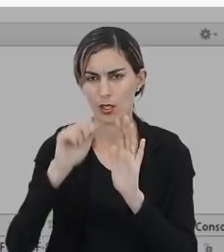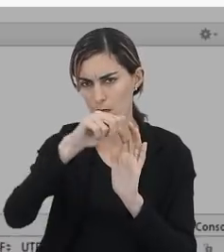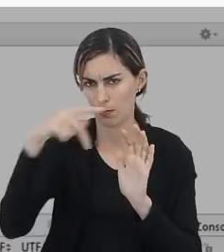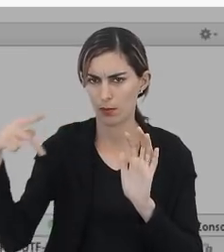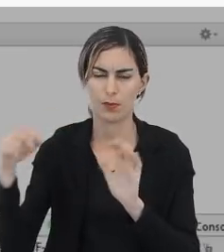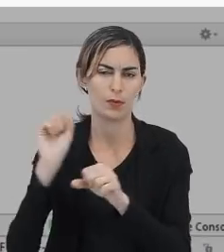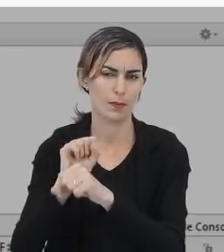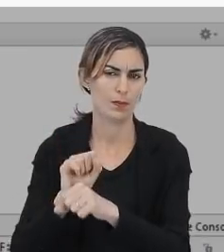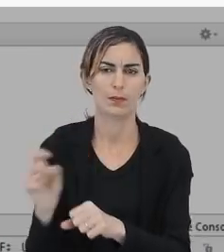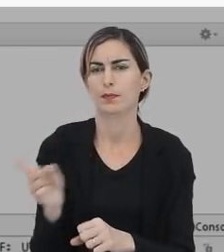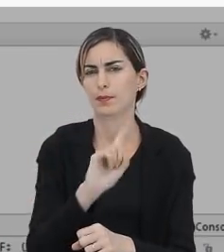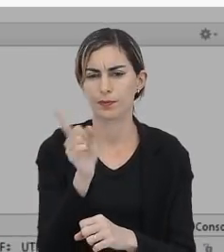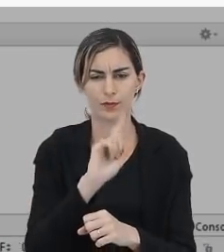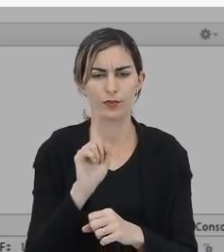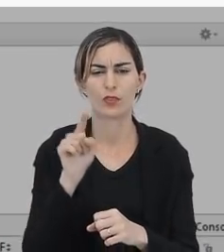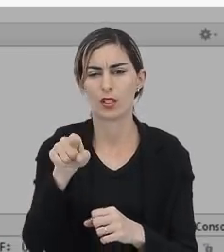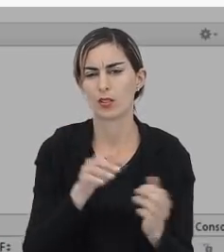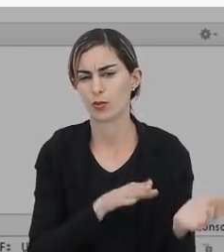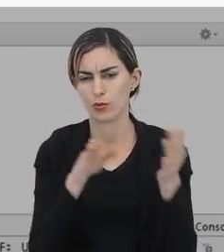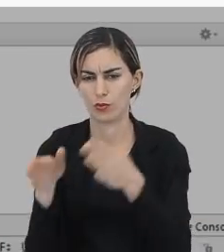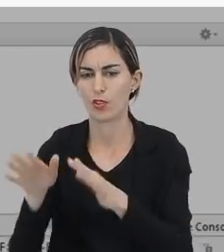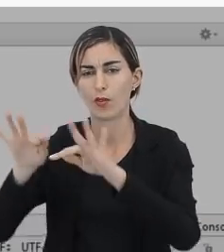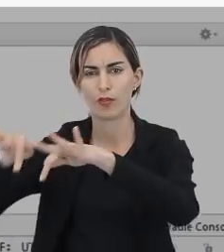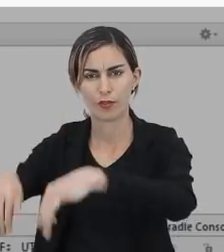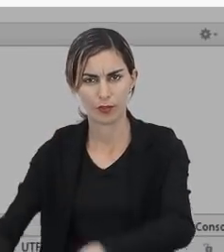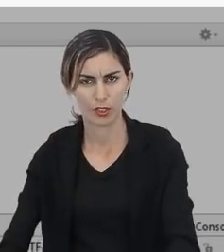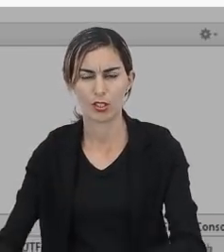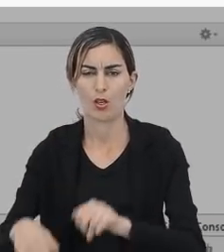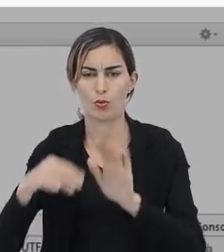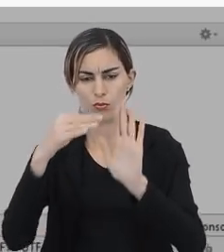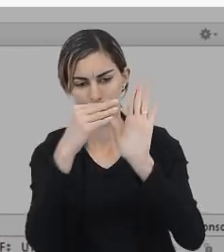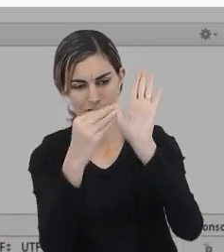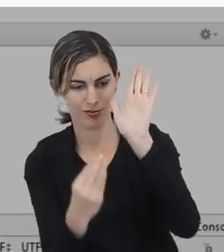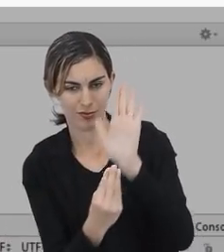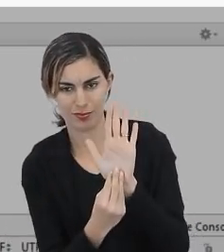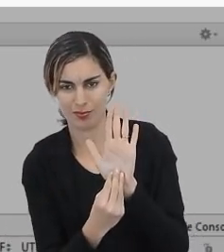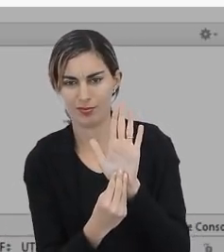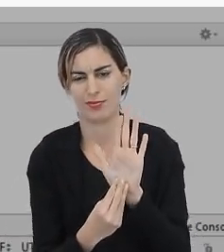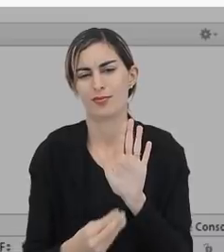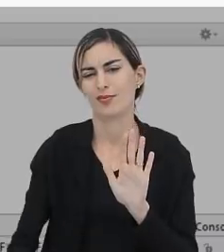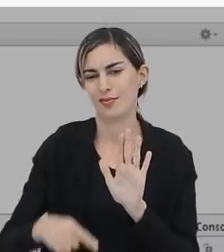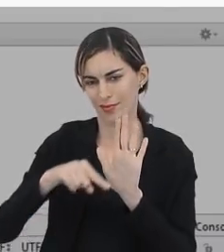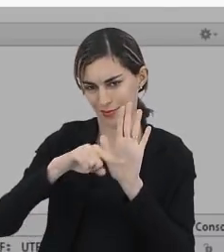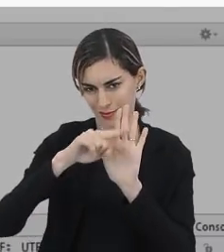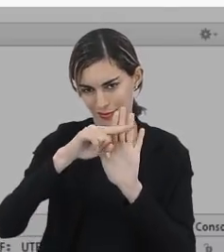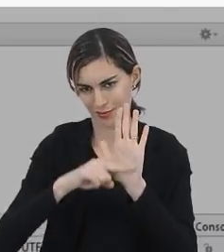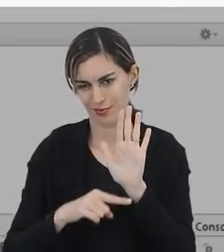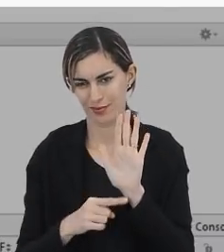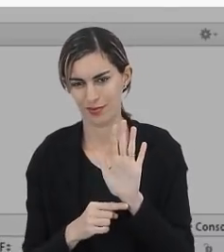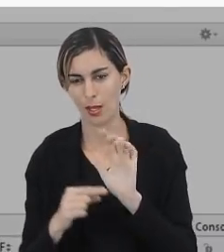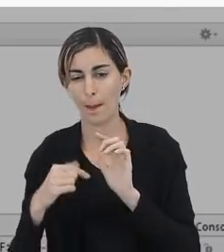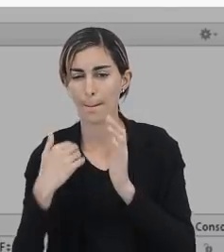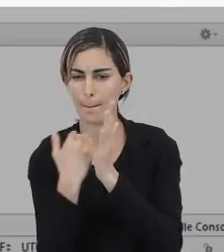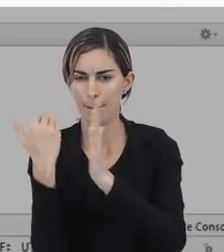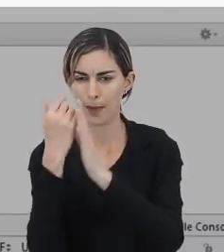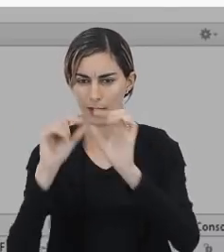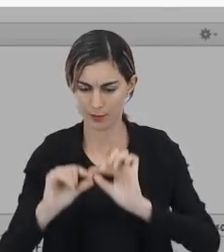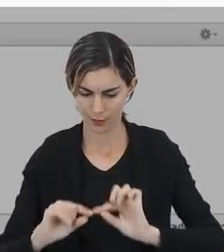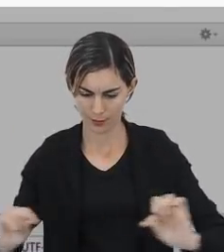o aplicativo. Ele vai para o final do bloco. Então, ele não executa mais linha.